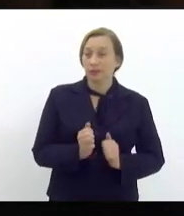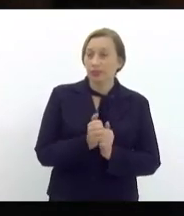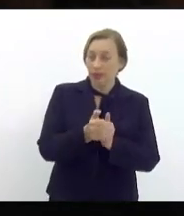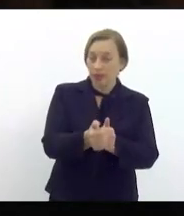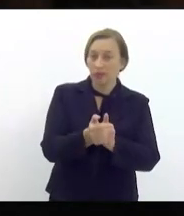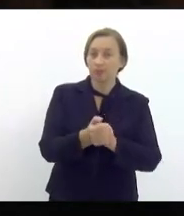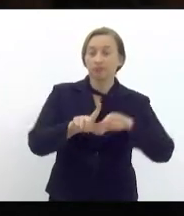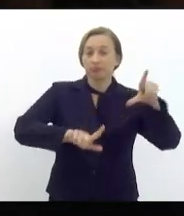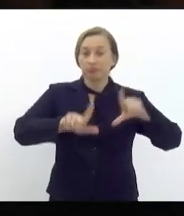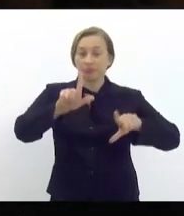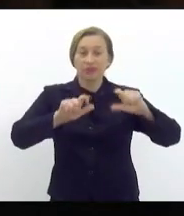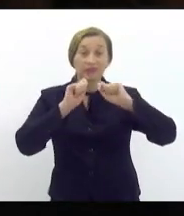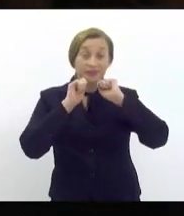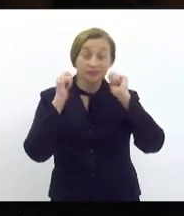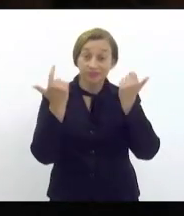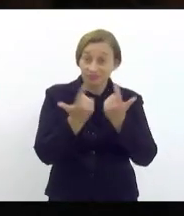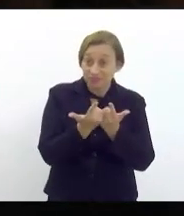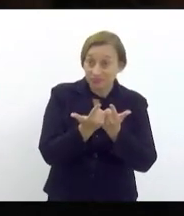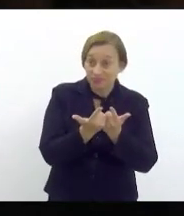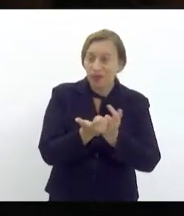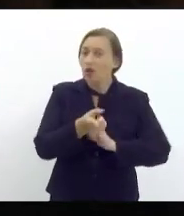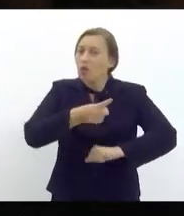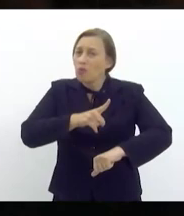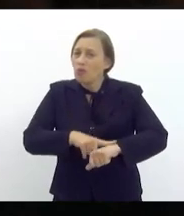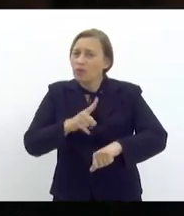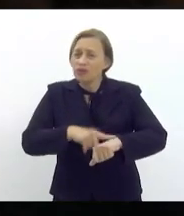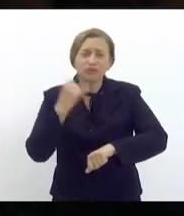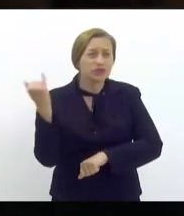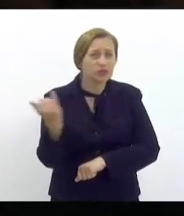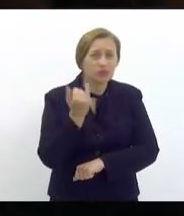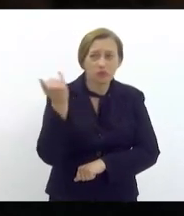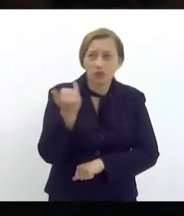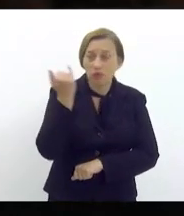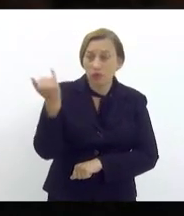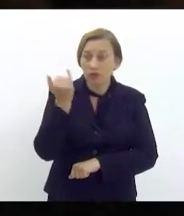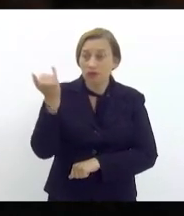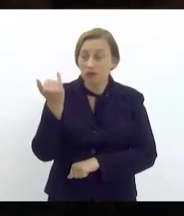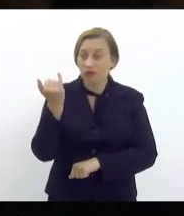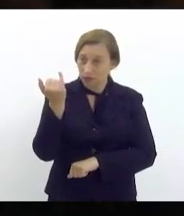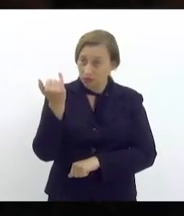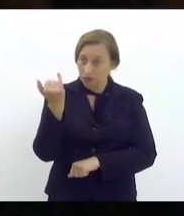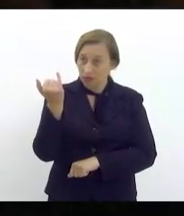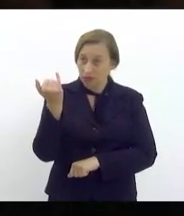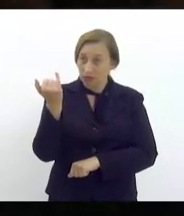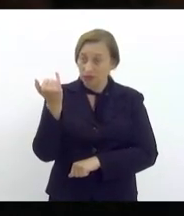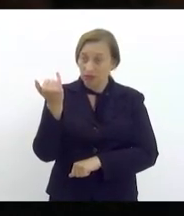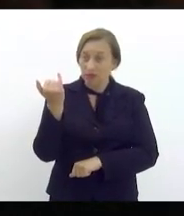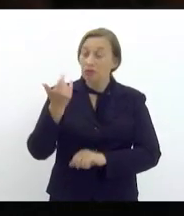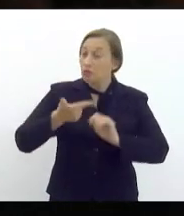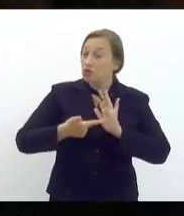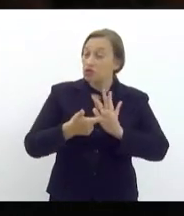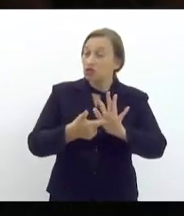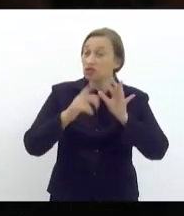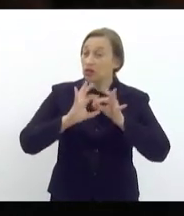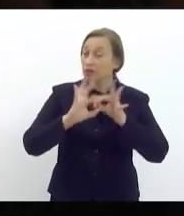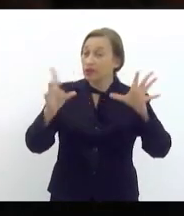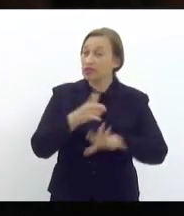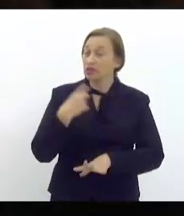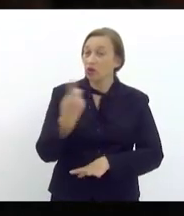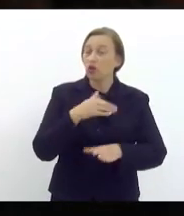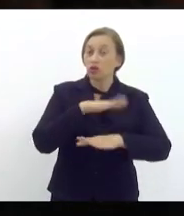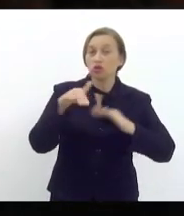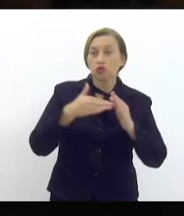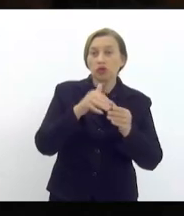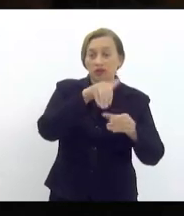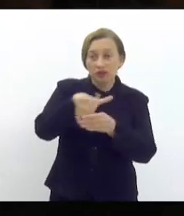também pela tv alerje esse é um momento importantíssimo de reafirmação da nossa democracia toda a votação